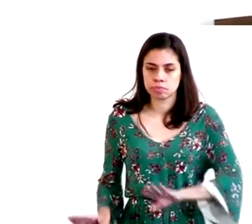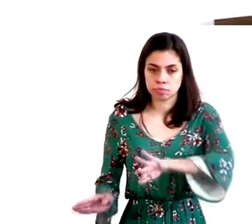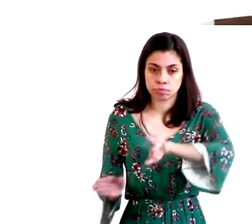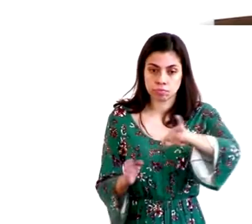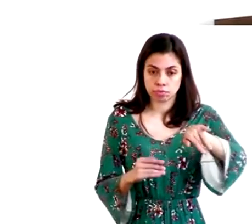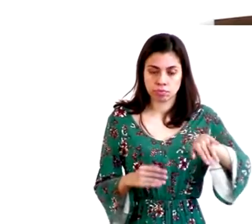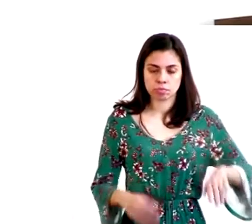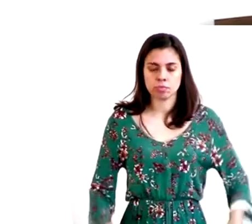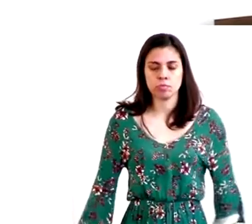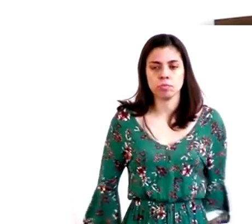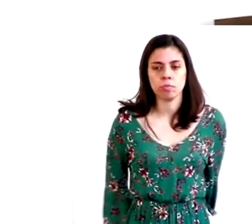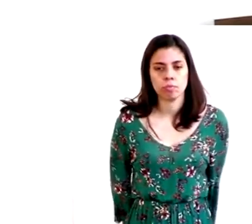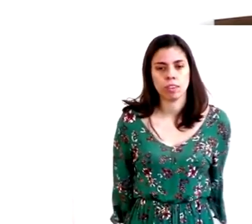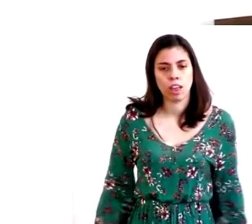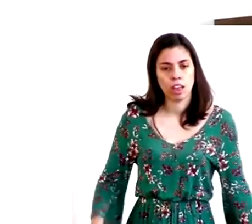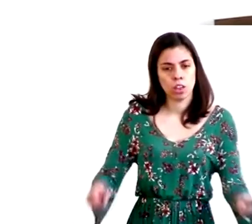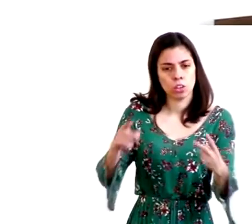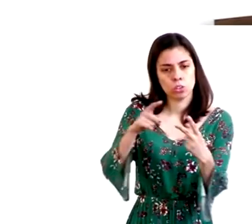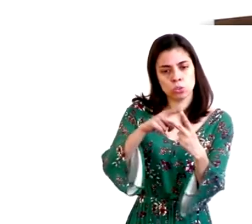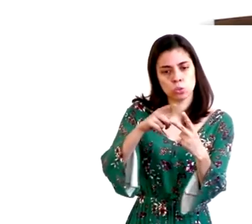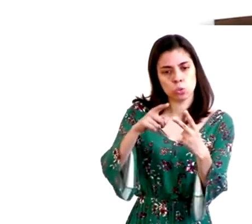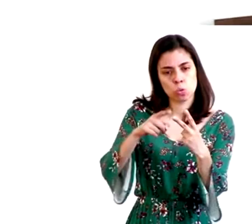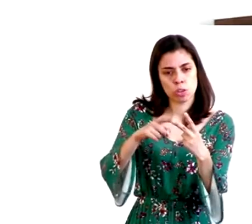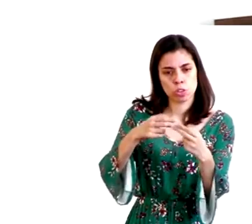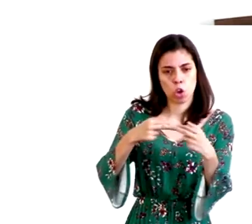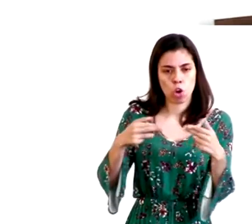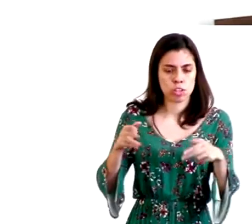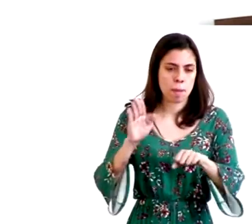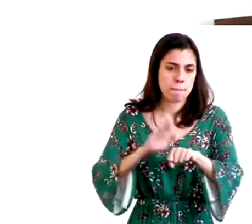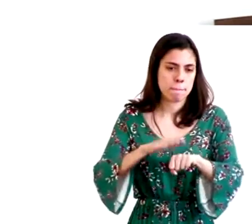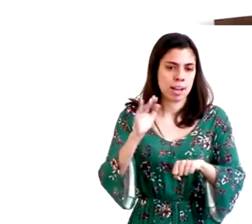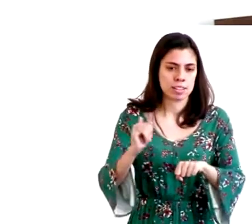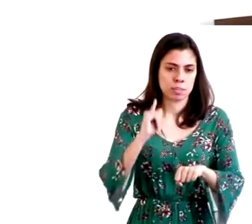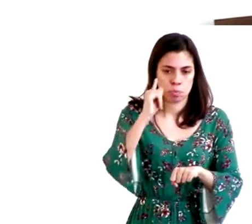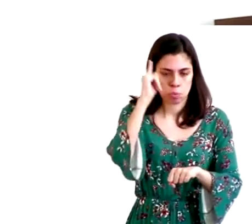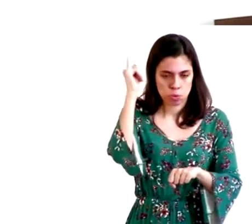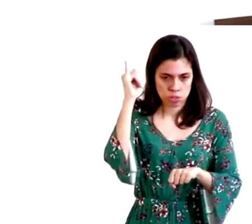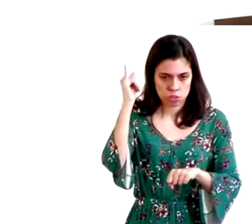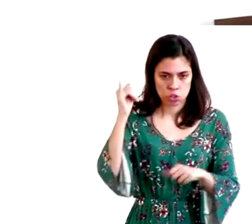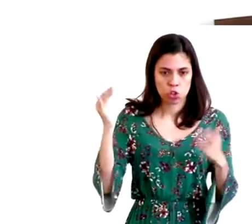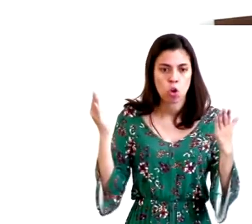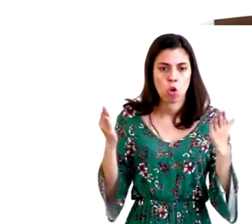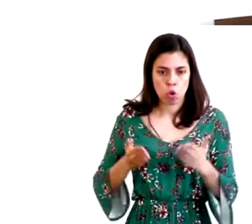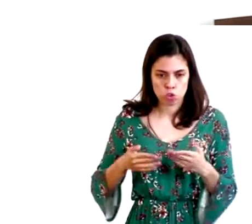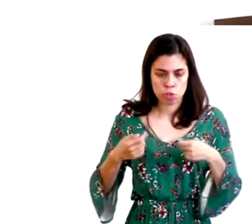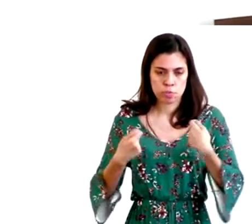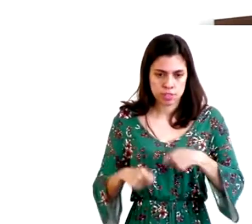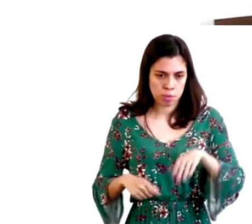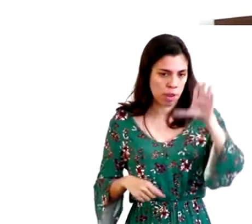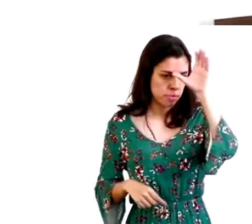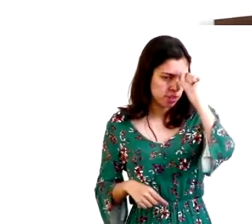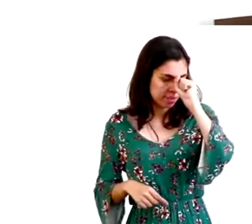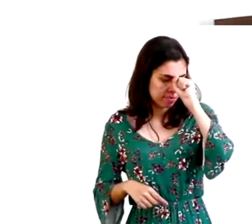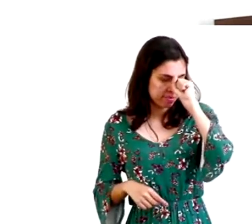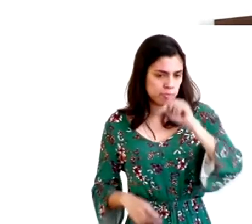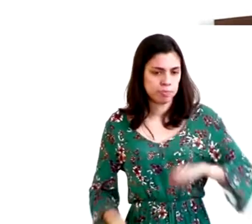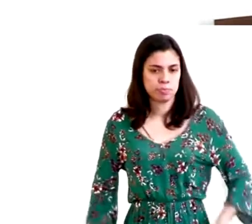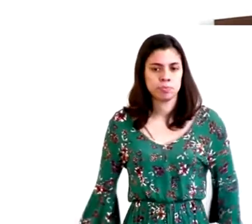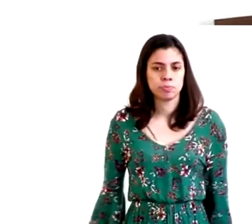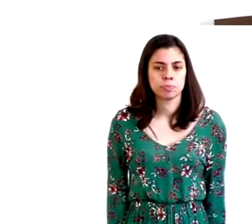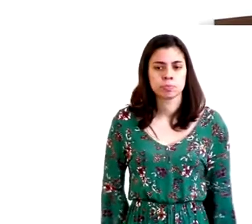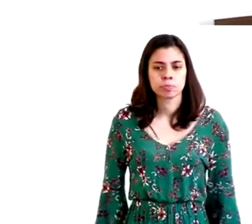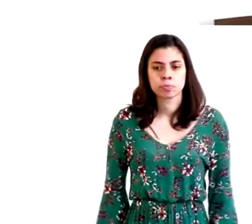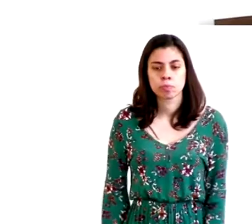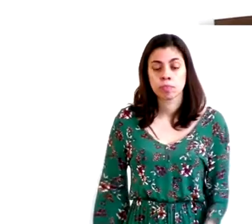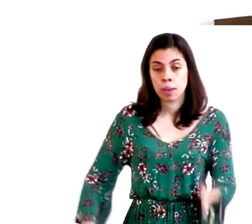destes dois simples pontos alguns ensinamentos. E o primeiro deles é que o Sermão do Monte, o que Jesus